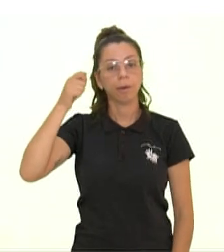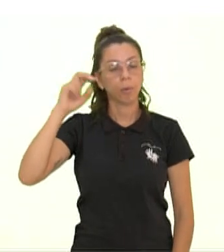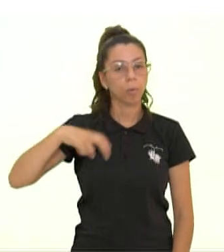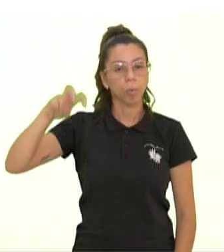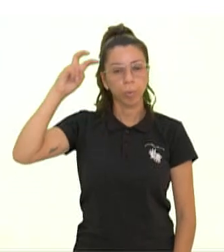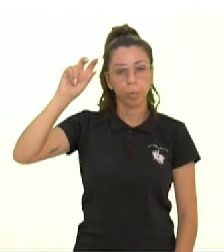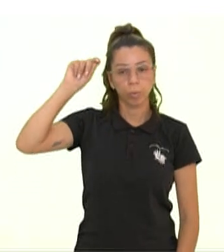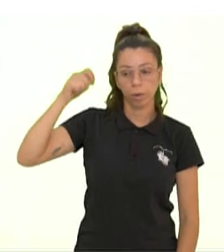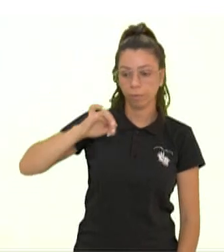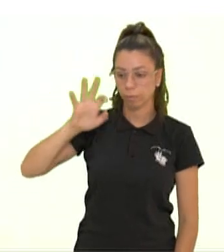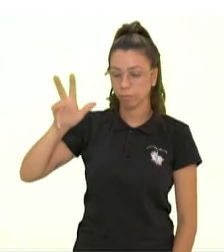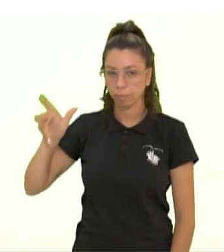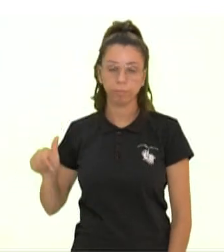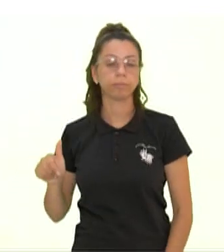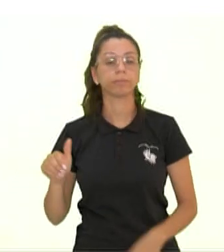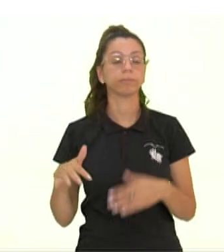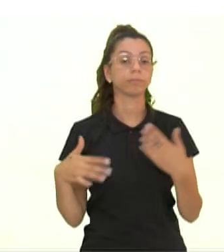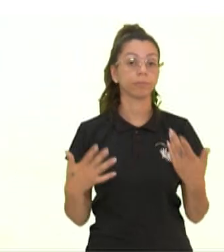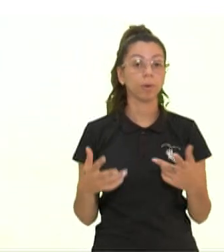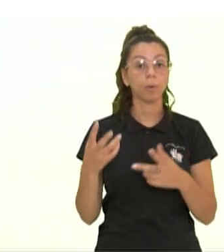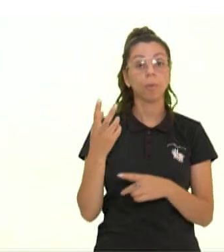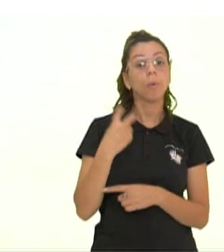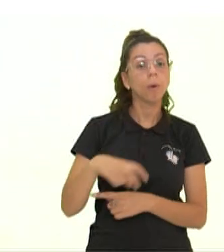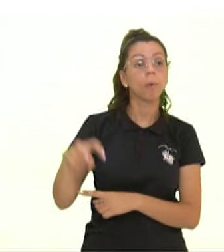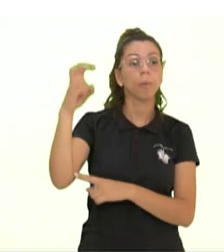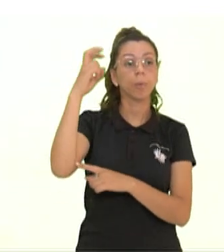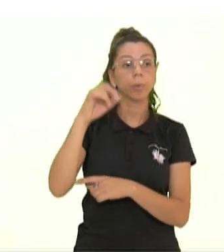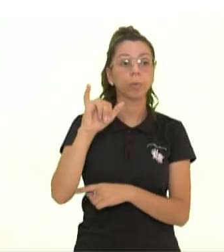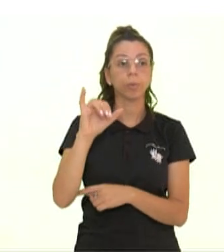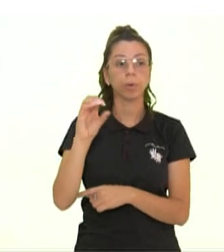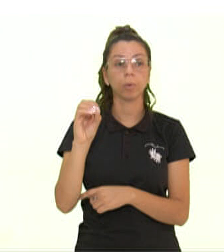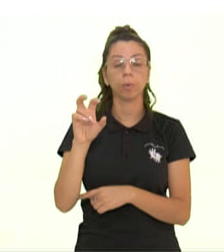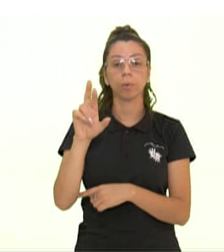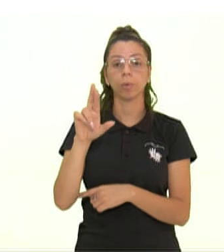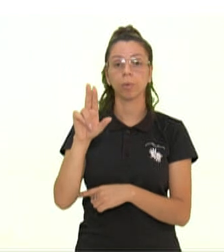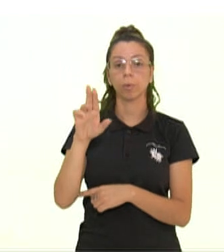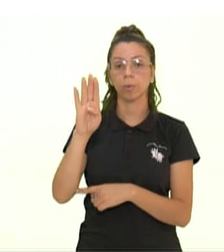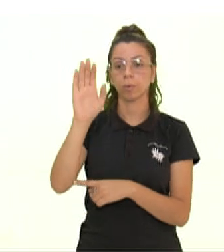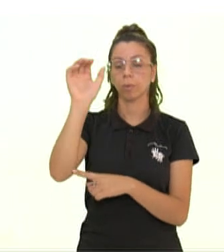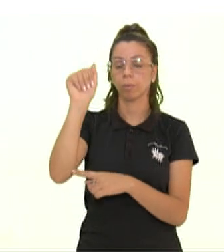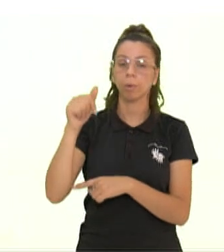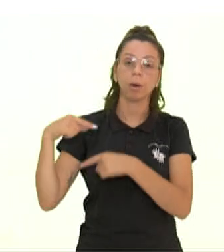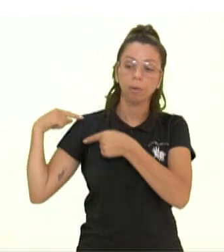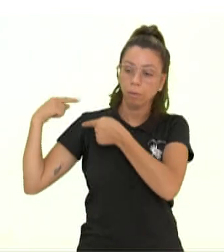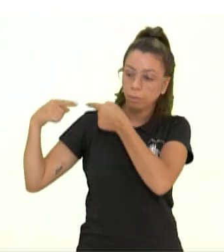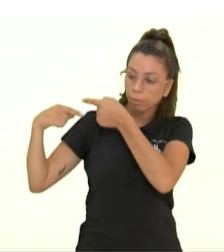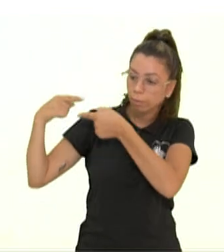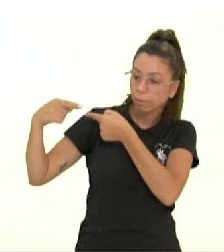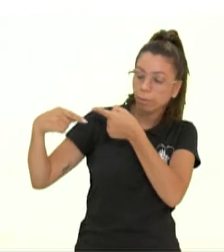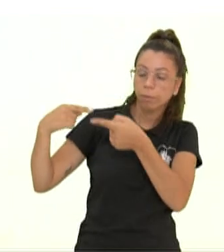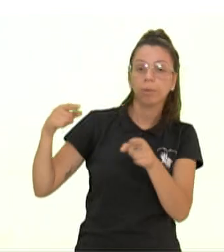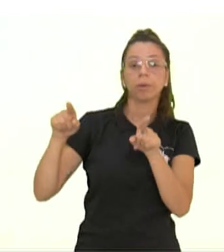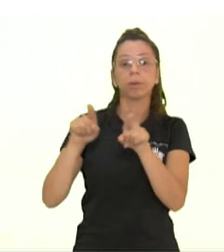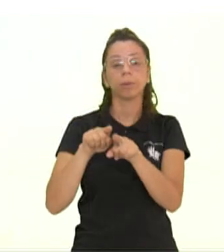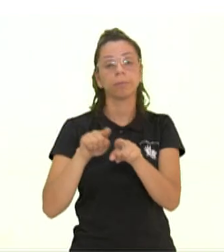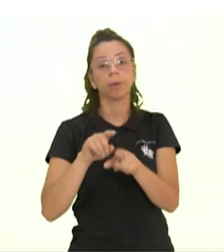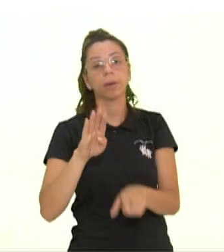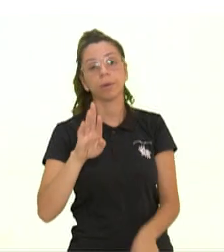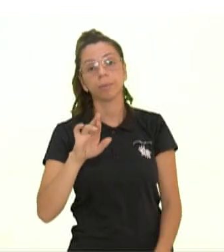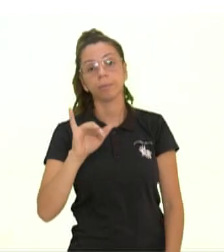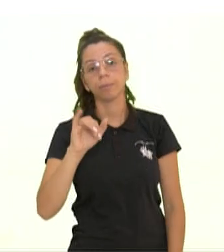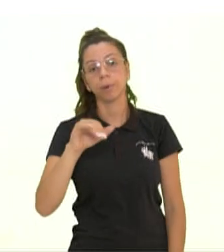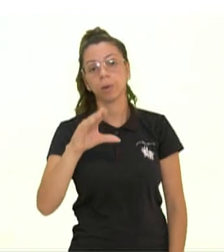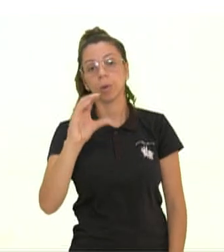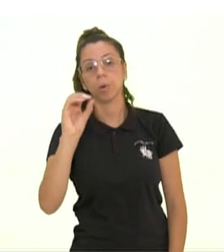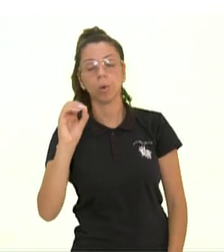cultura iorubá vai trabalhar muito a questão da força, né, a ancestralidade, vai ter a questão dos griots, que são os